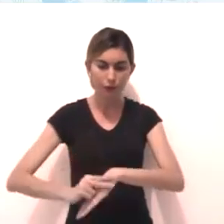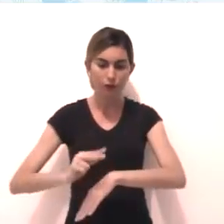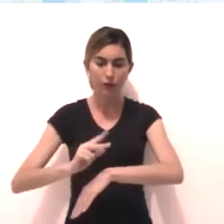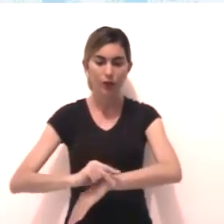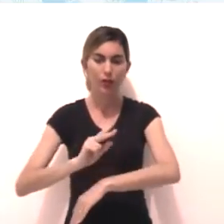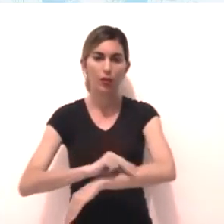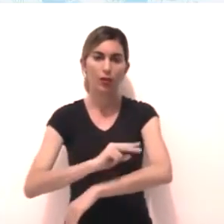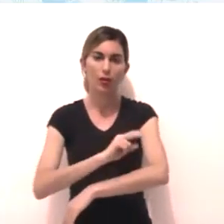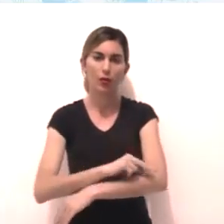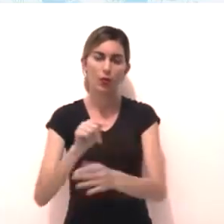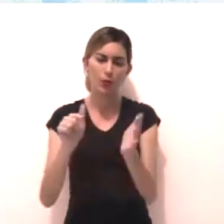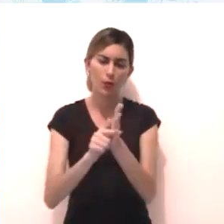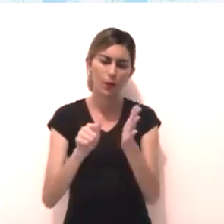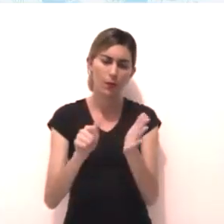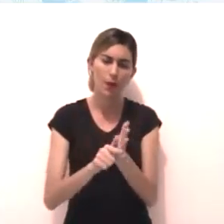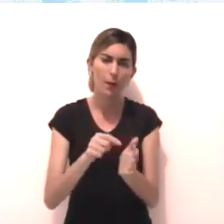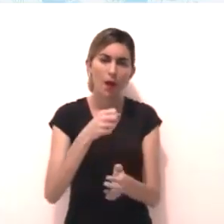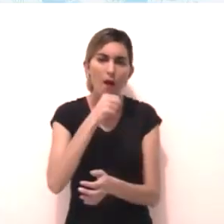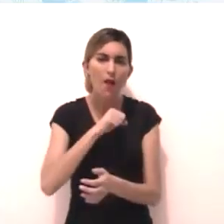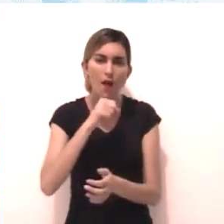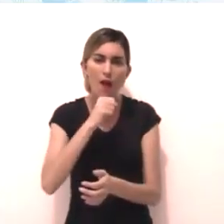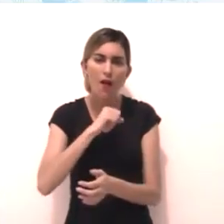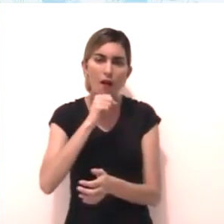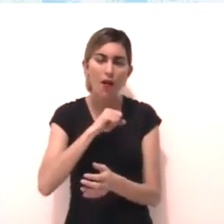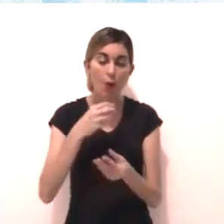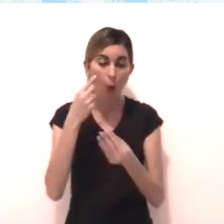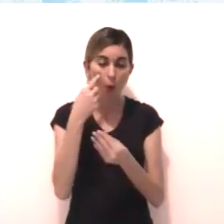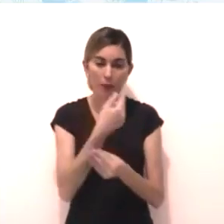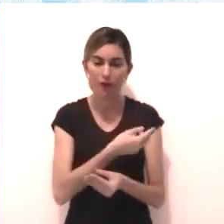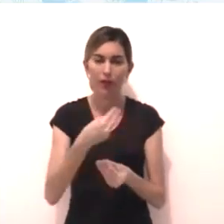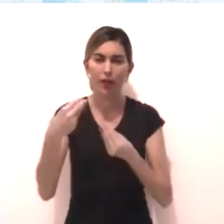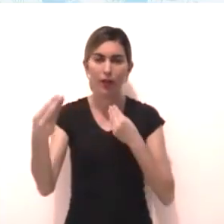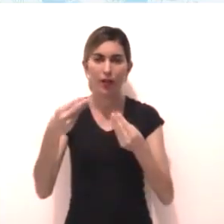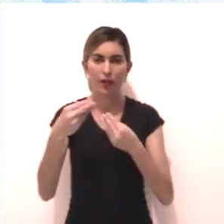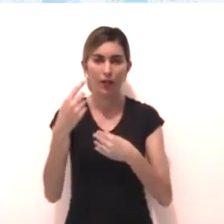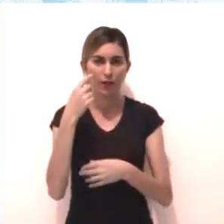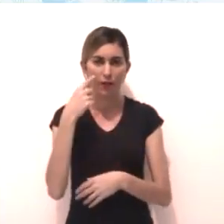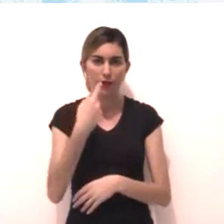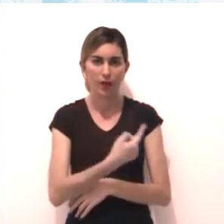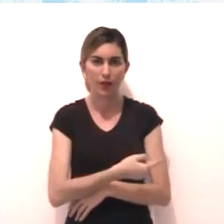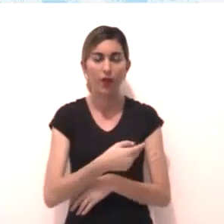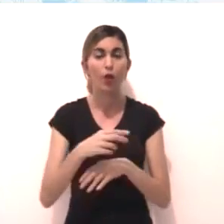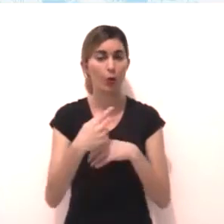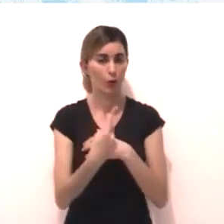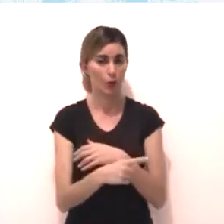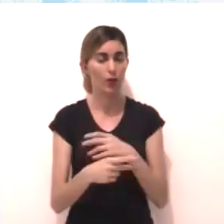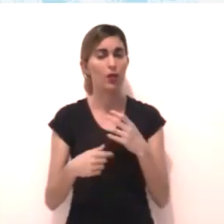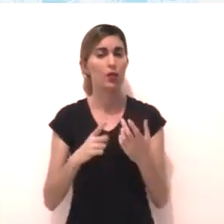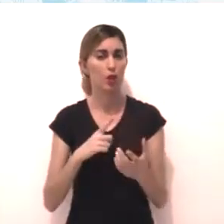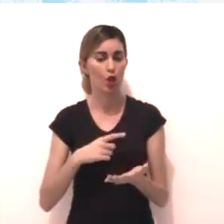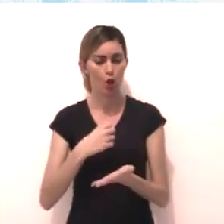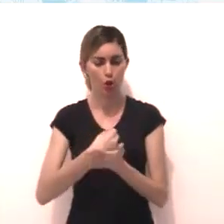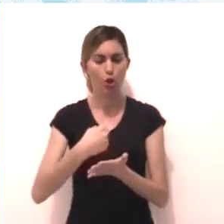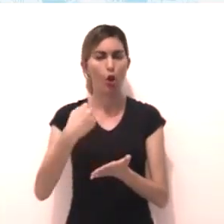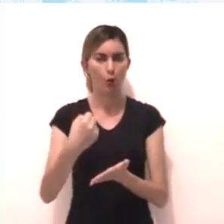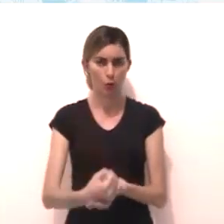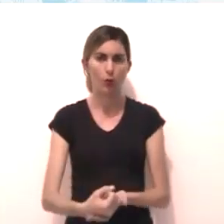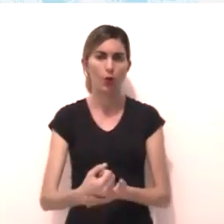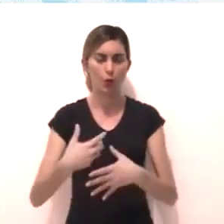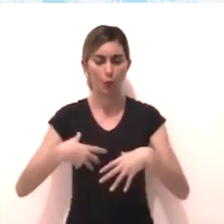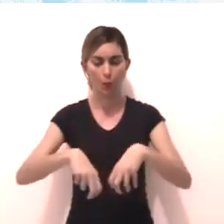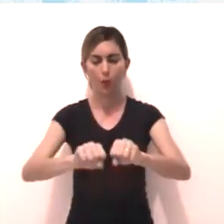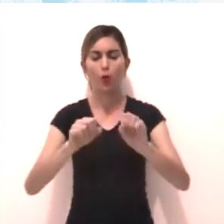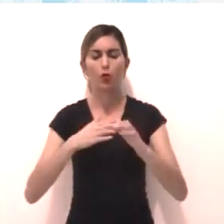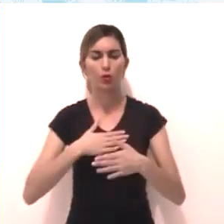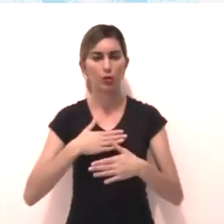de grilo, para que o papel ficasse envelhecido, como vocês estão vendo aí na imagem. Aí, com isso, eles tinham um documento de posse